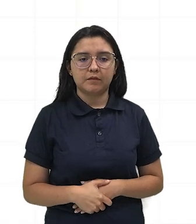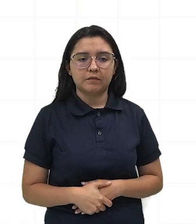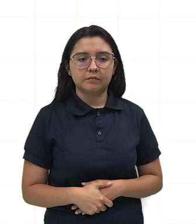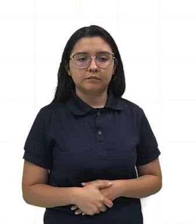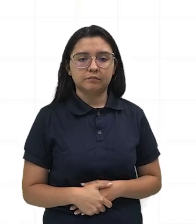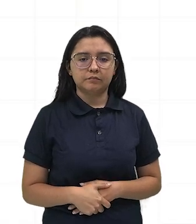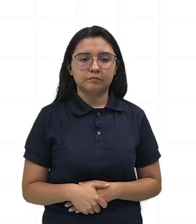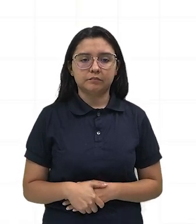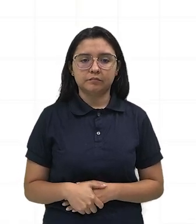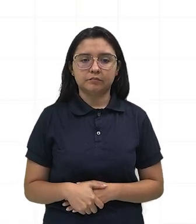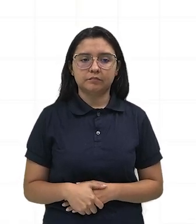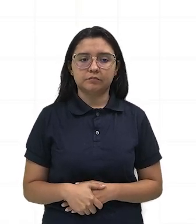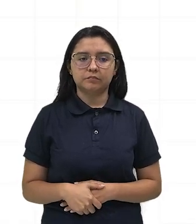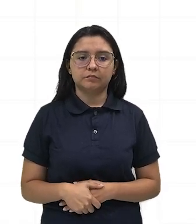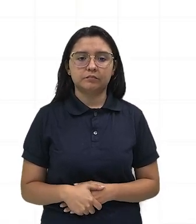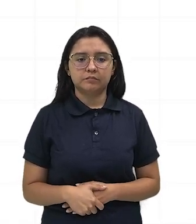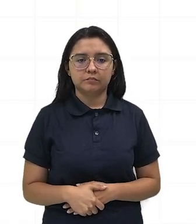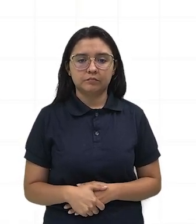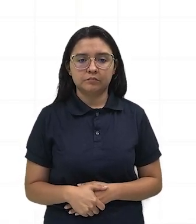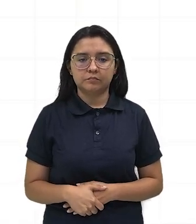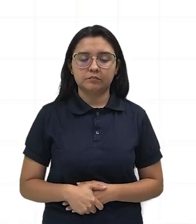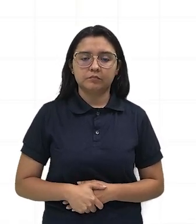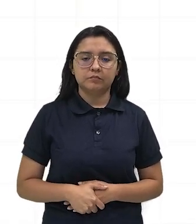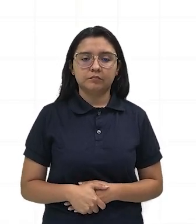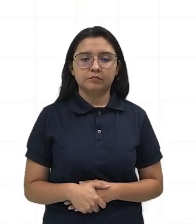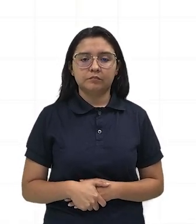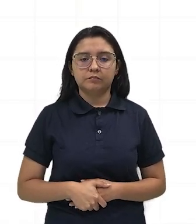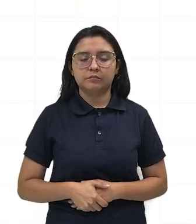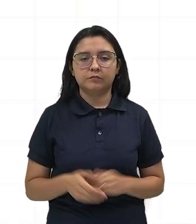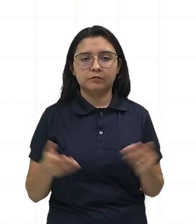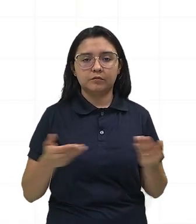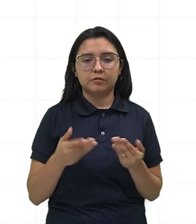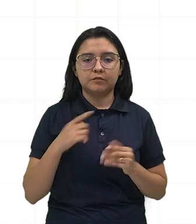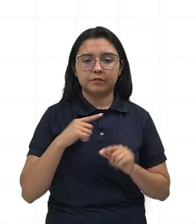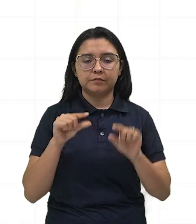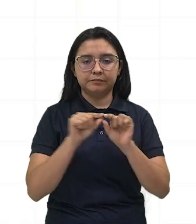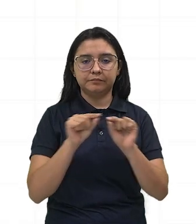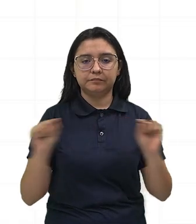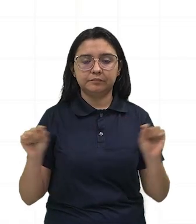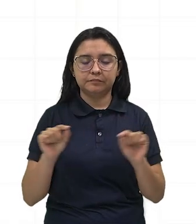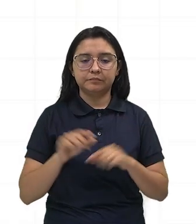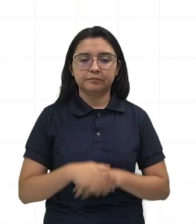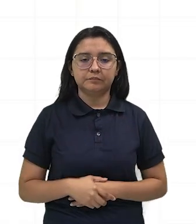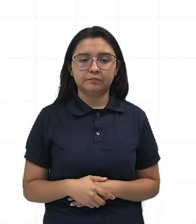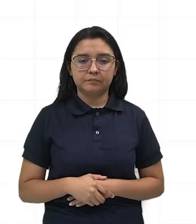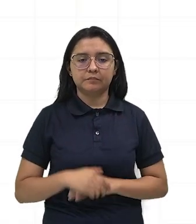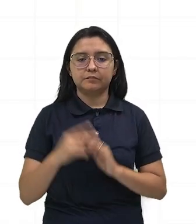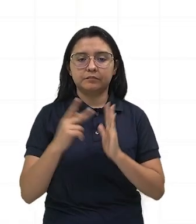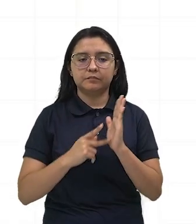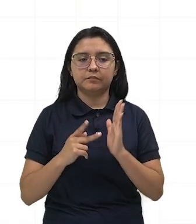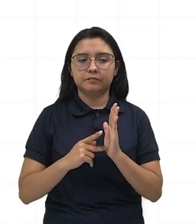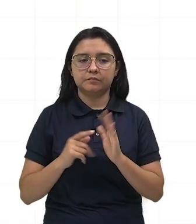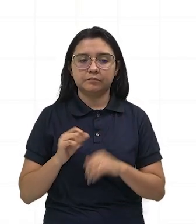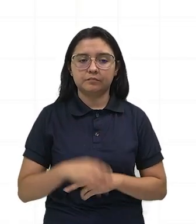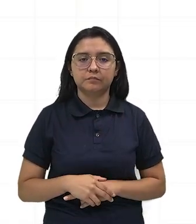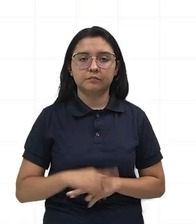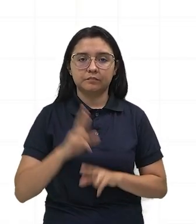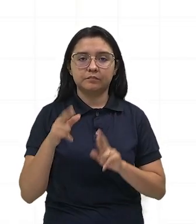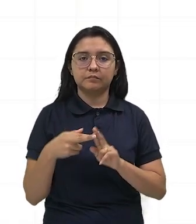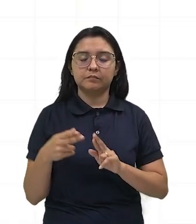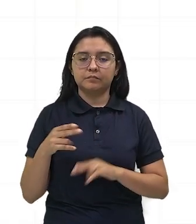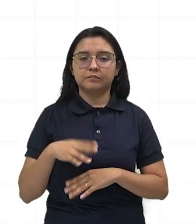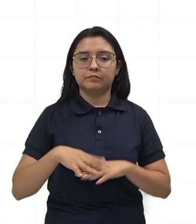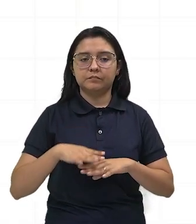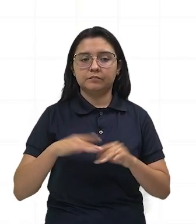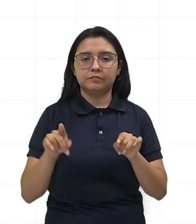E nós vamos olhar aqui na horizontal para verificarmos as notas referente, né, à língua portuguesa e matemática.